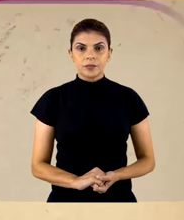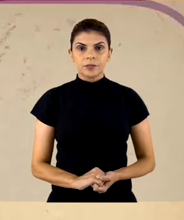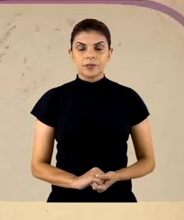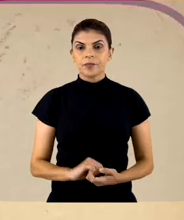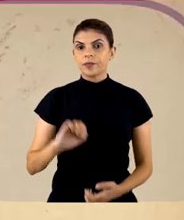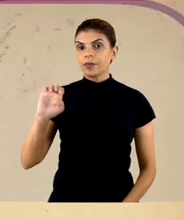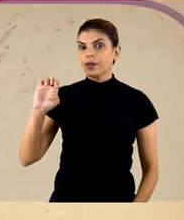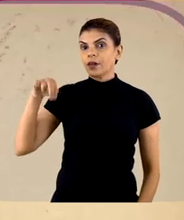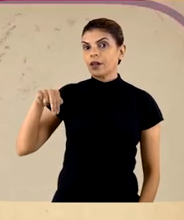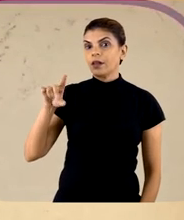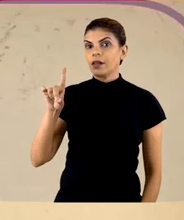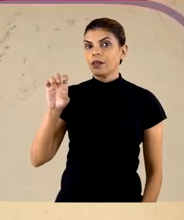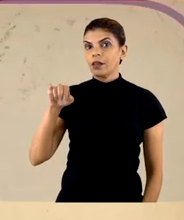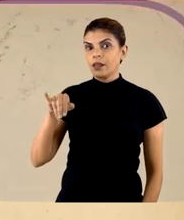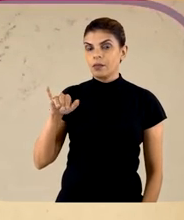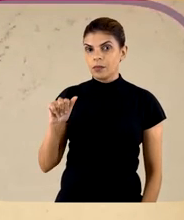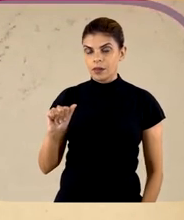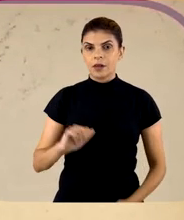Endemia.